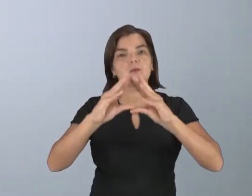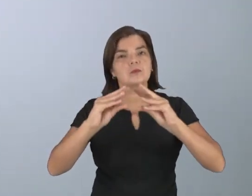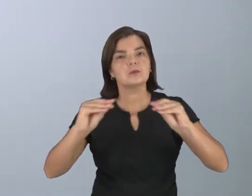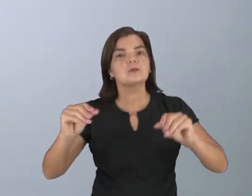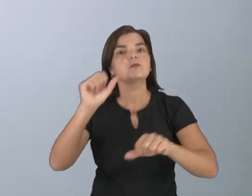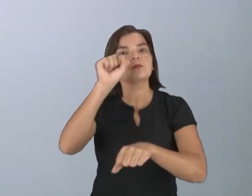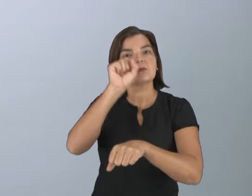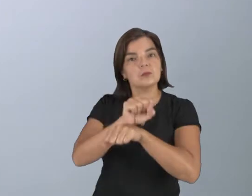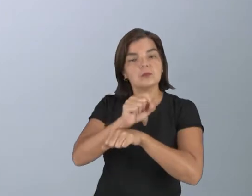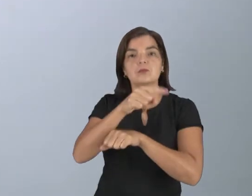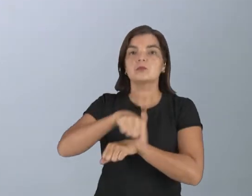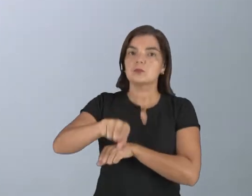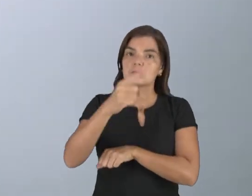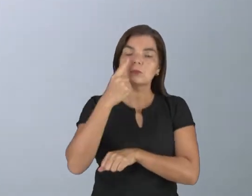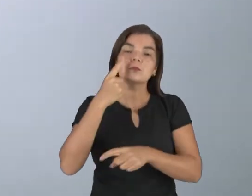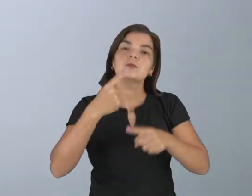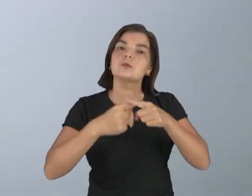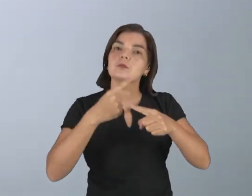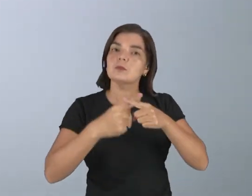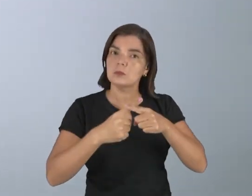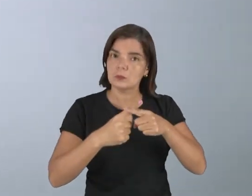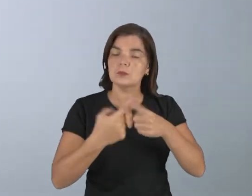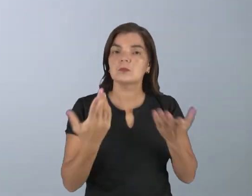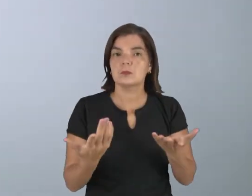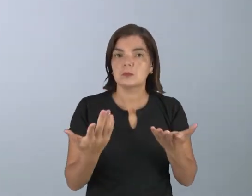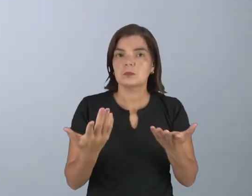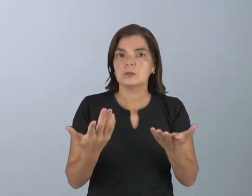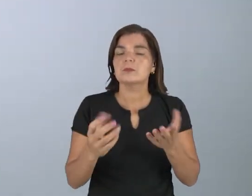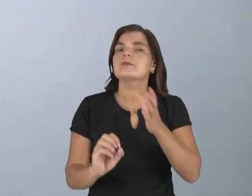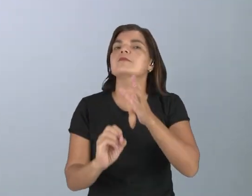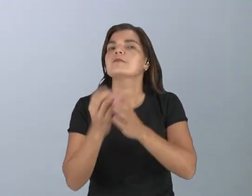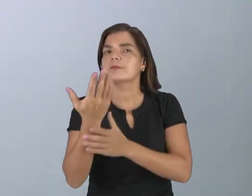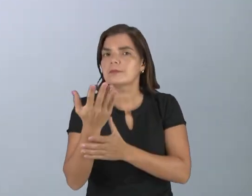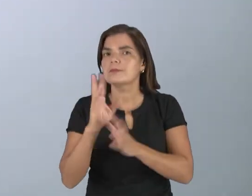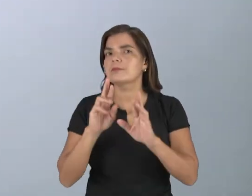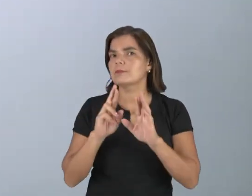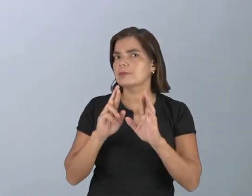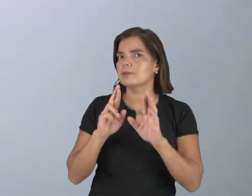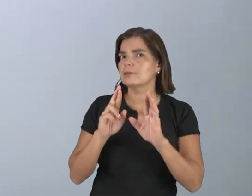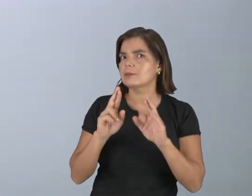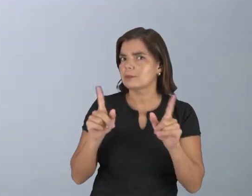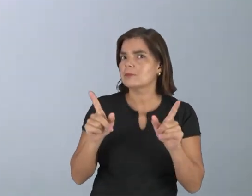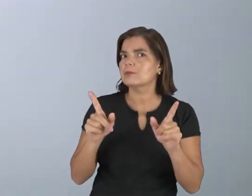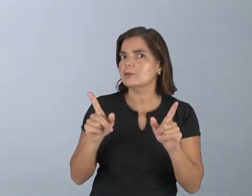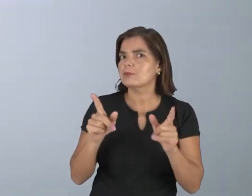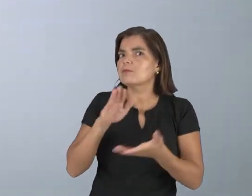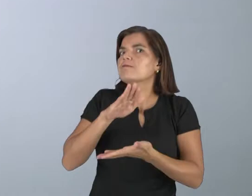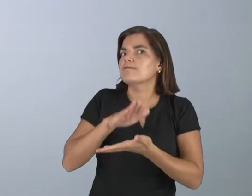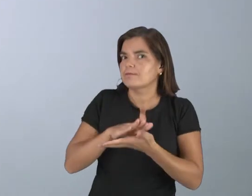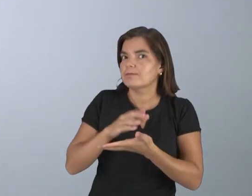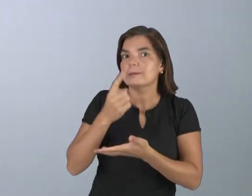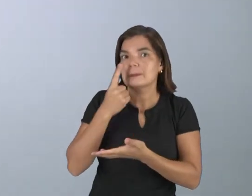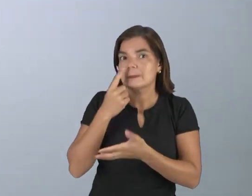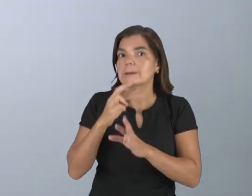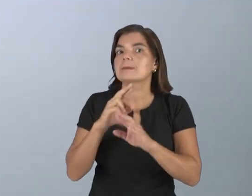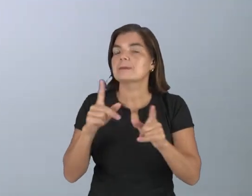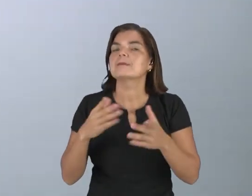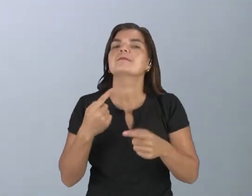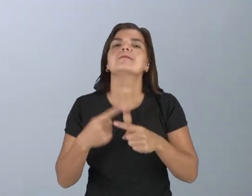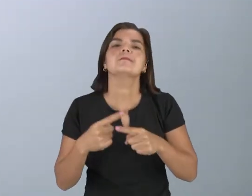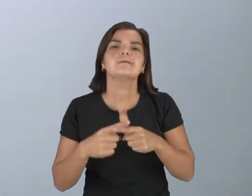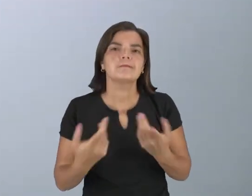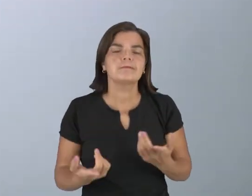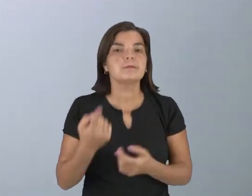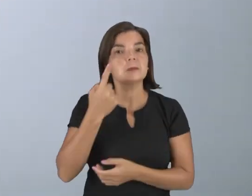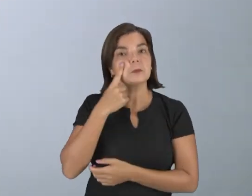esteja parado, e aí a gente vai ver o porquê que acontece diferenças pressões, essa diferença de pressão.